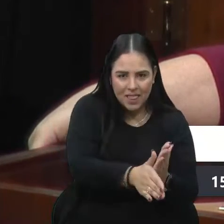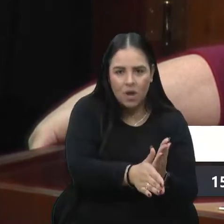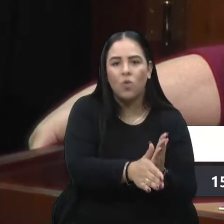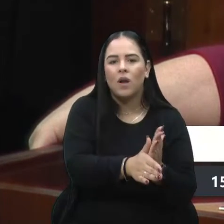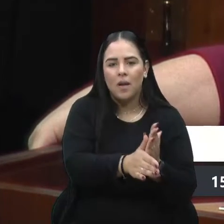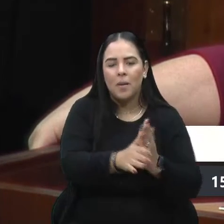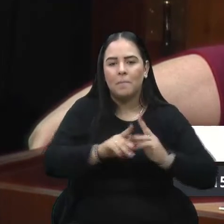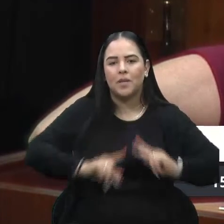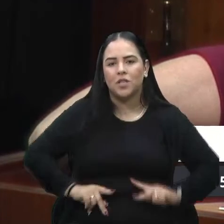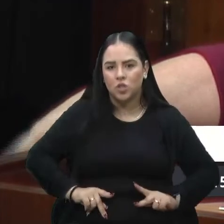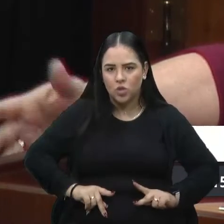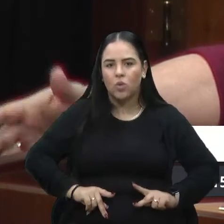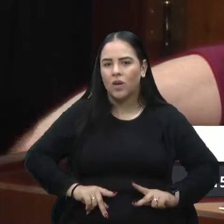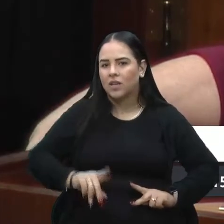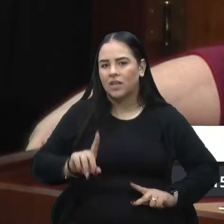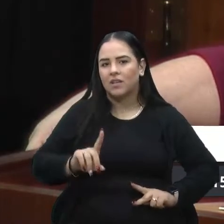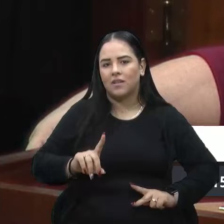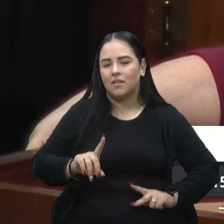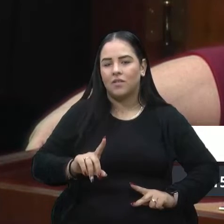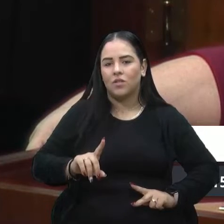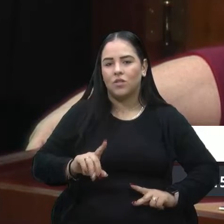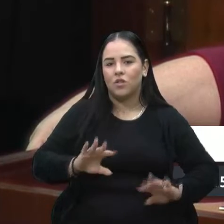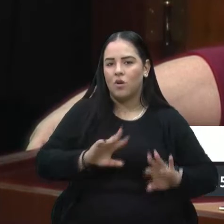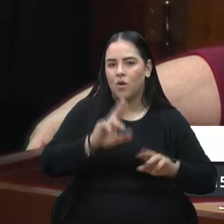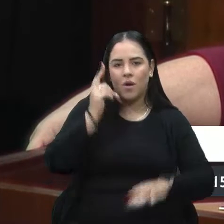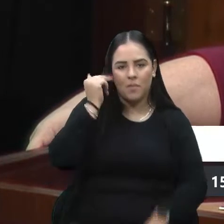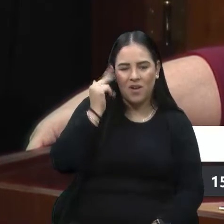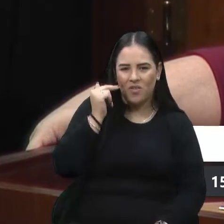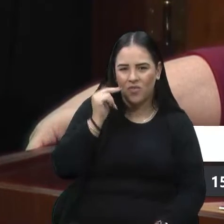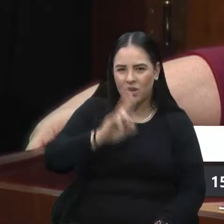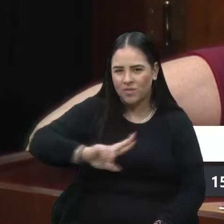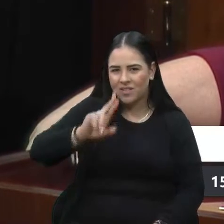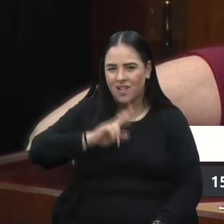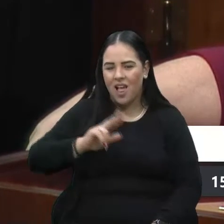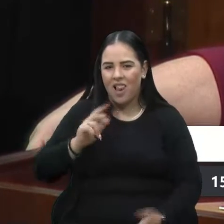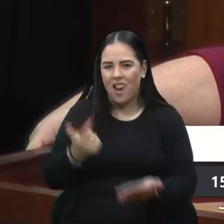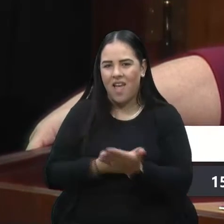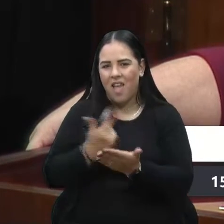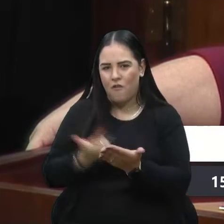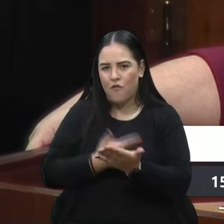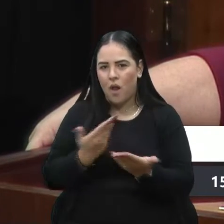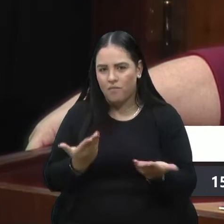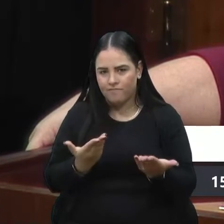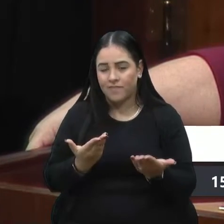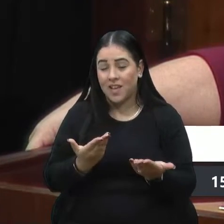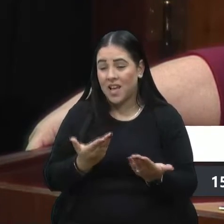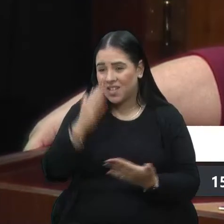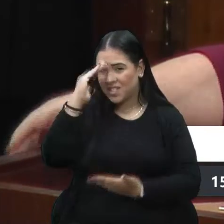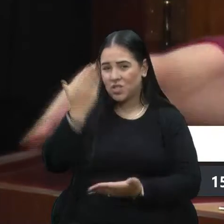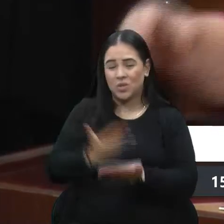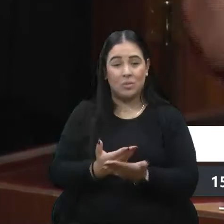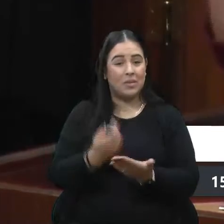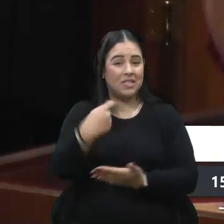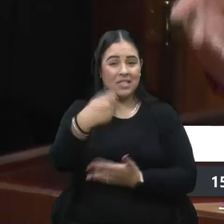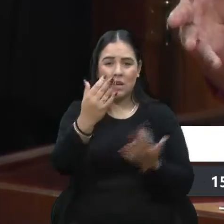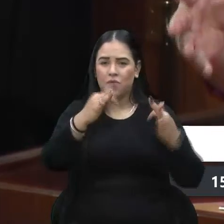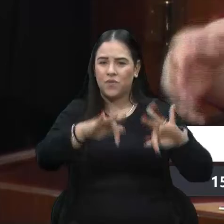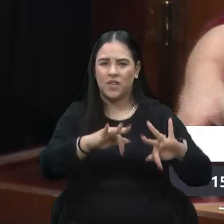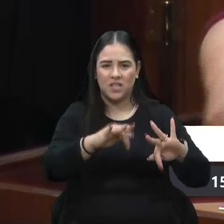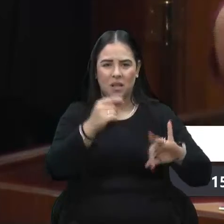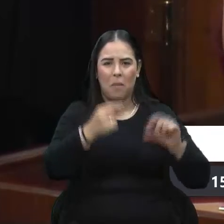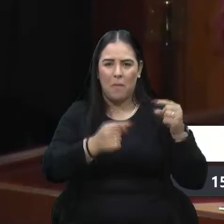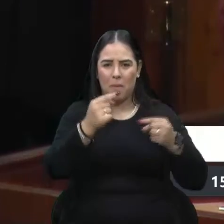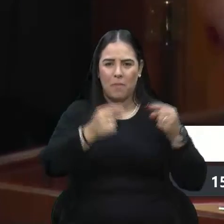lá, talvez, né, a pessoa. Mas, enfim, esse discursinho acho que já está na hora de acabar. E aqui vocês têm todo o